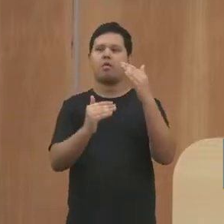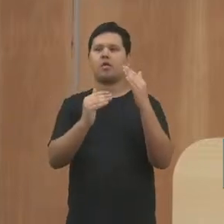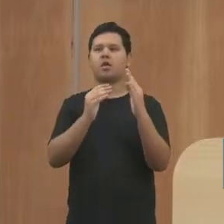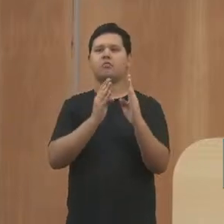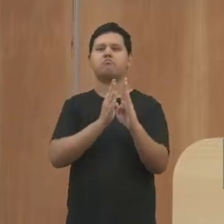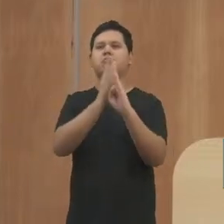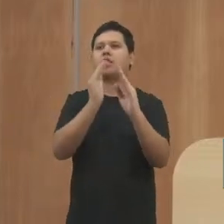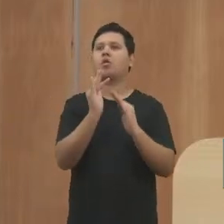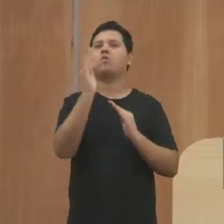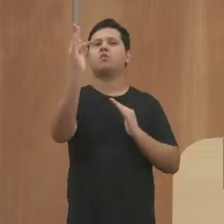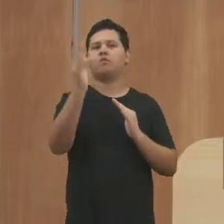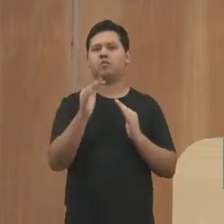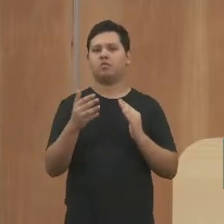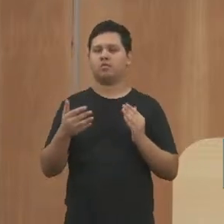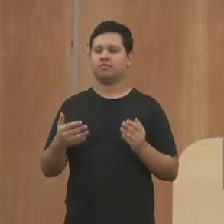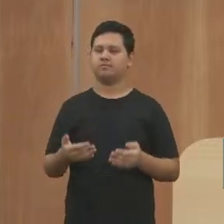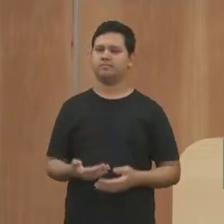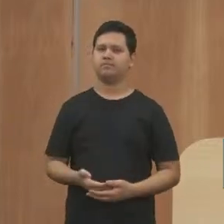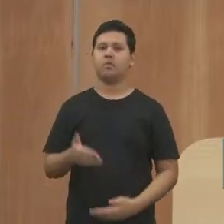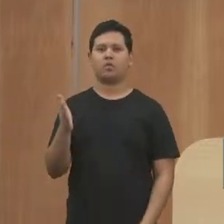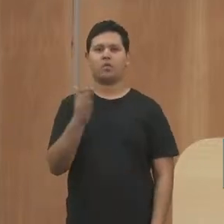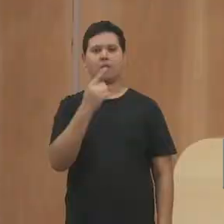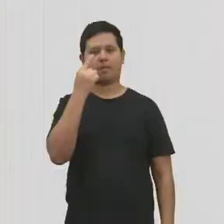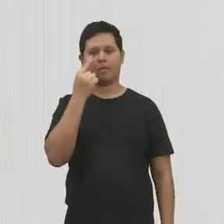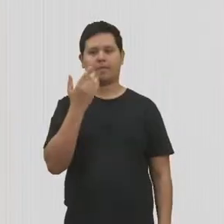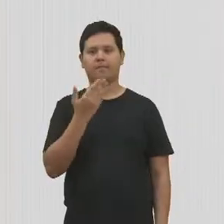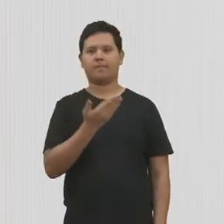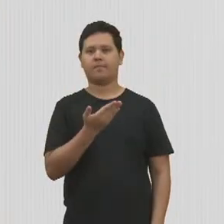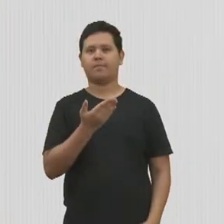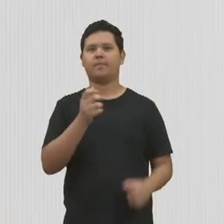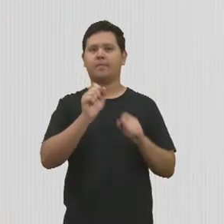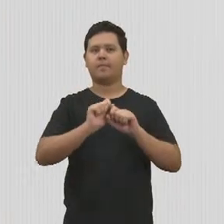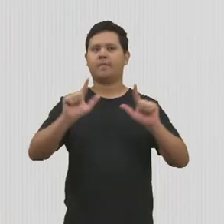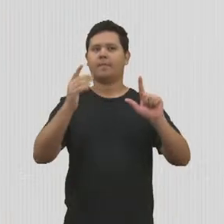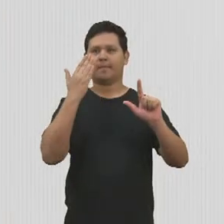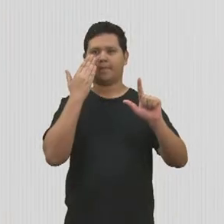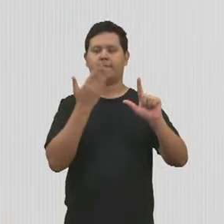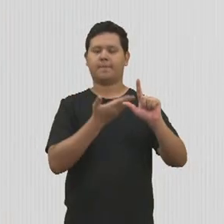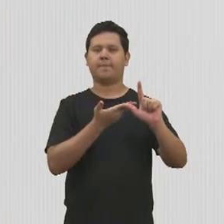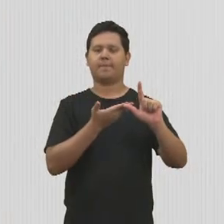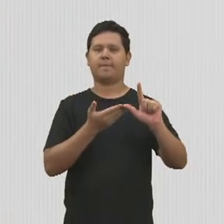gente começa... Pode passar, por favor, o primeiro slide.